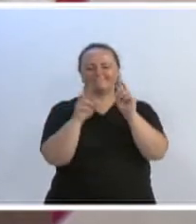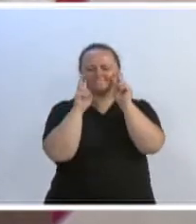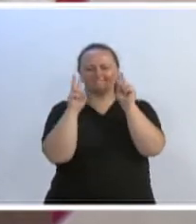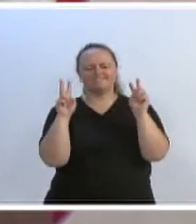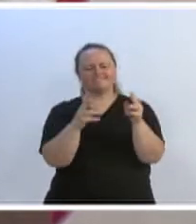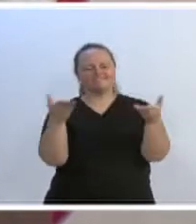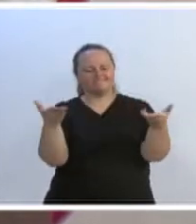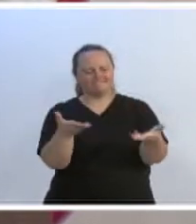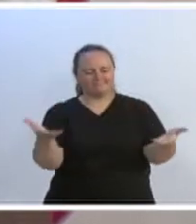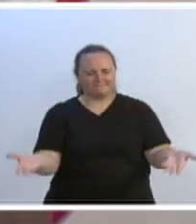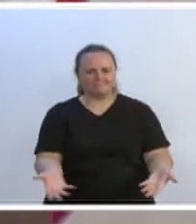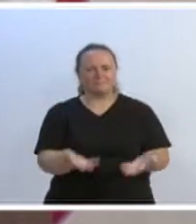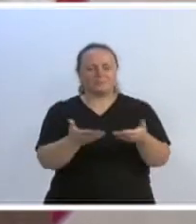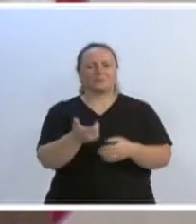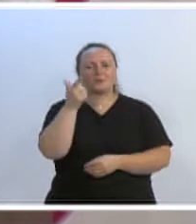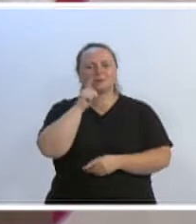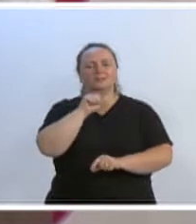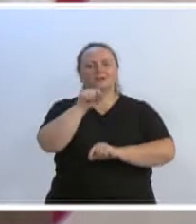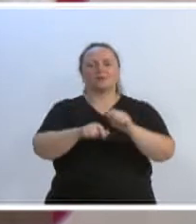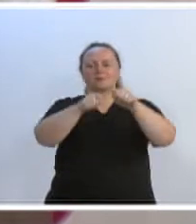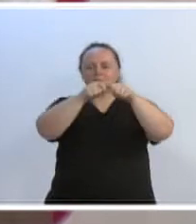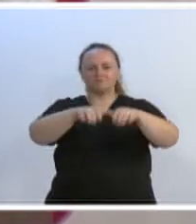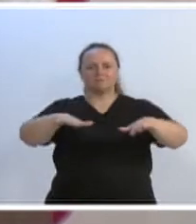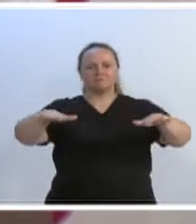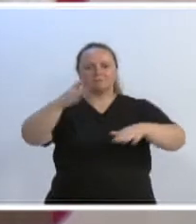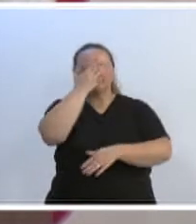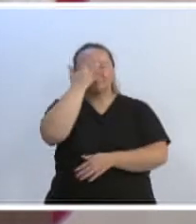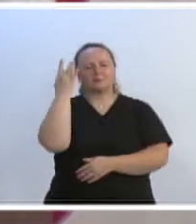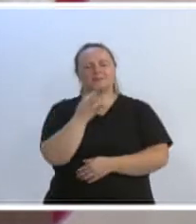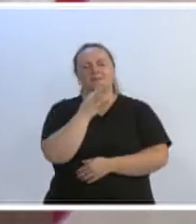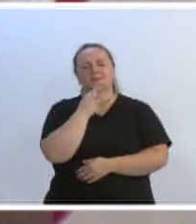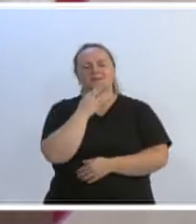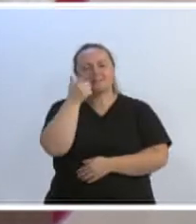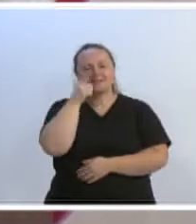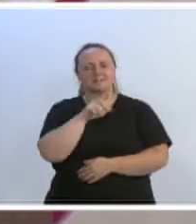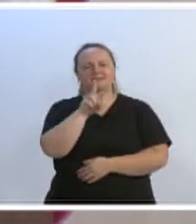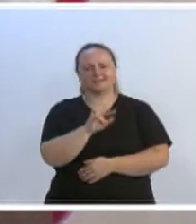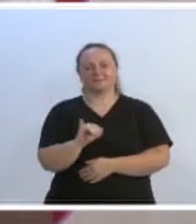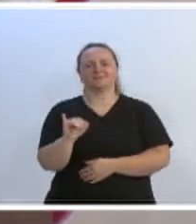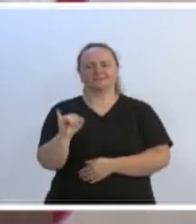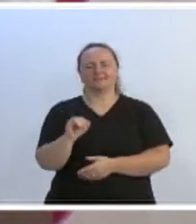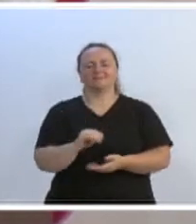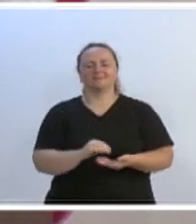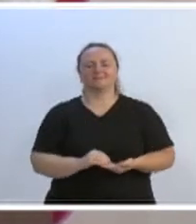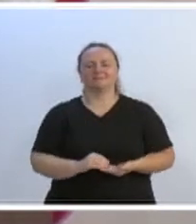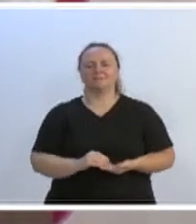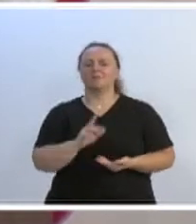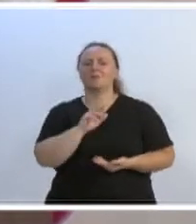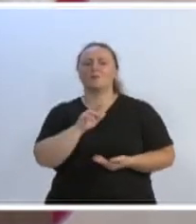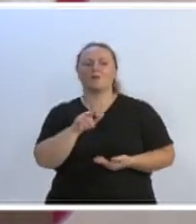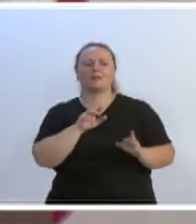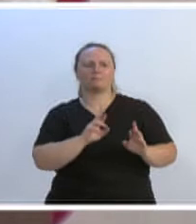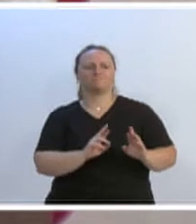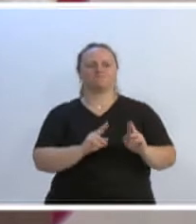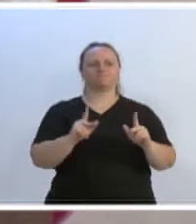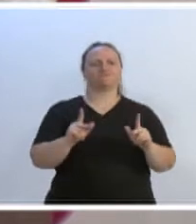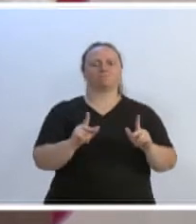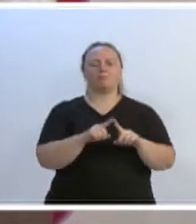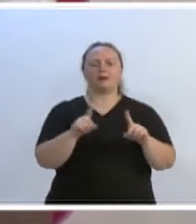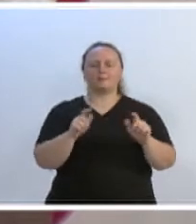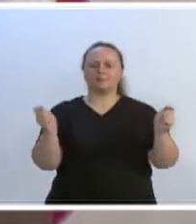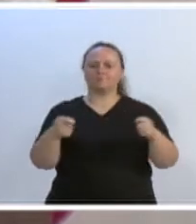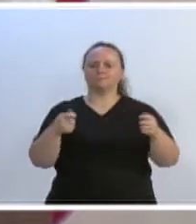E as homenagens aqui, elas foram muito representativas nesse sentido de reconhecimento. Então, na condição de prefeito,